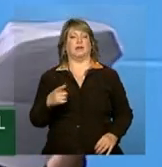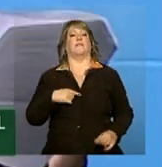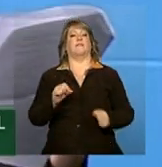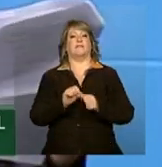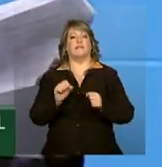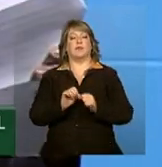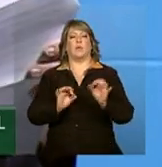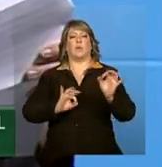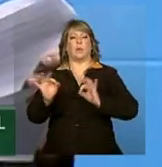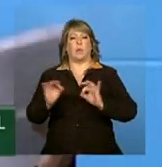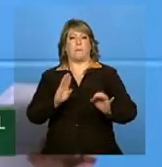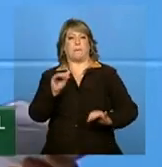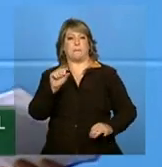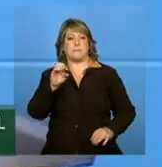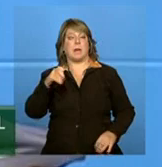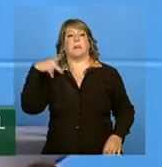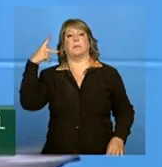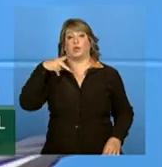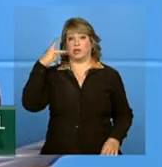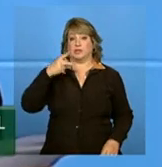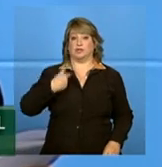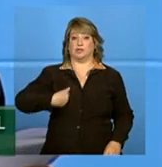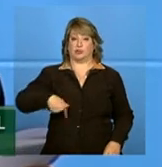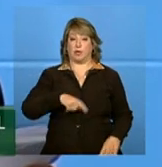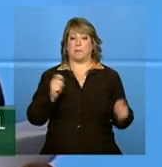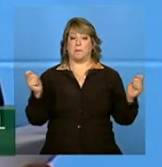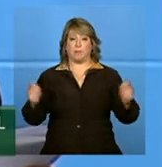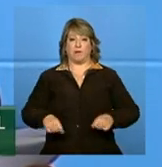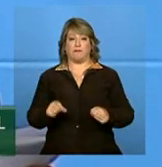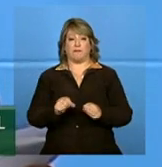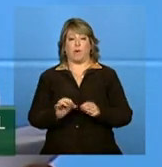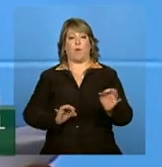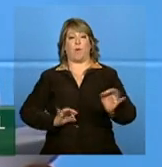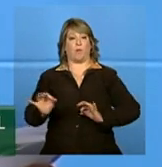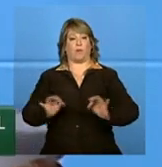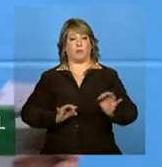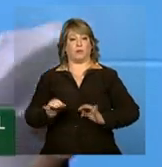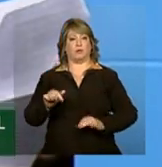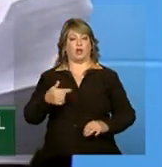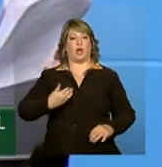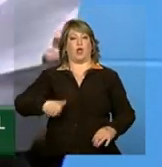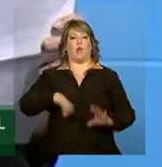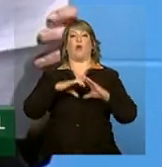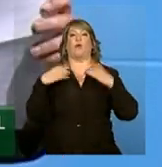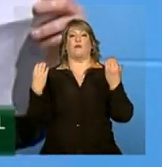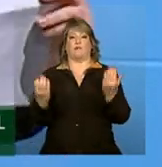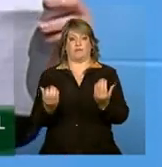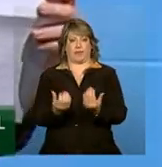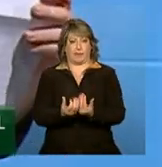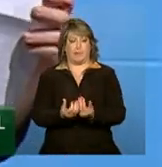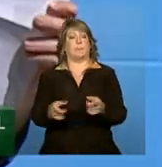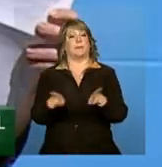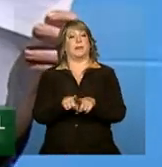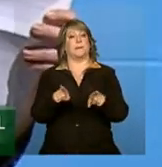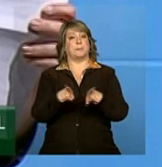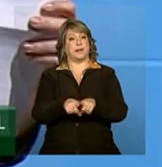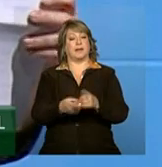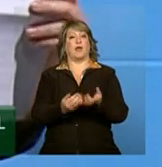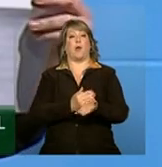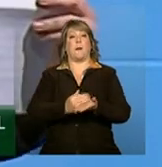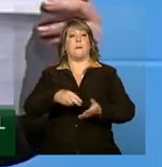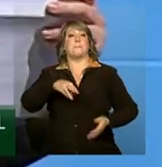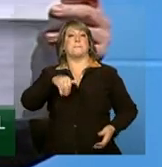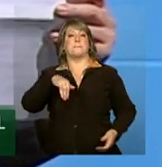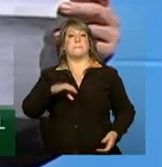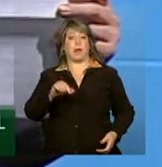as bases políticas para que nós pudéssemos estar organizando a nossa conferência. Também, a partir de maio